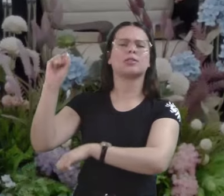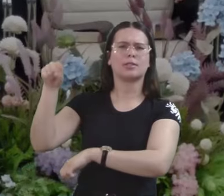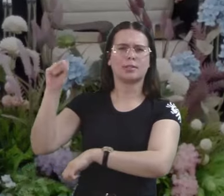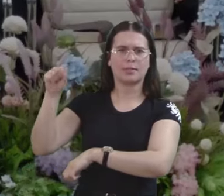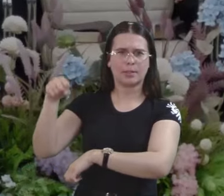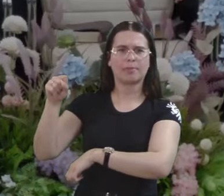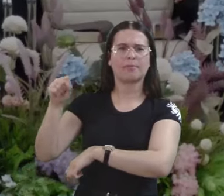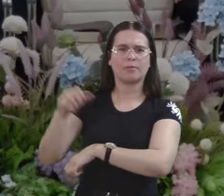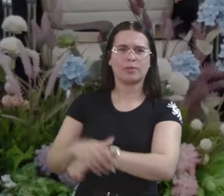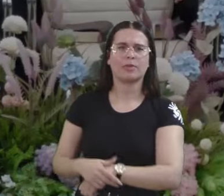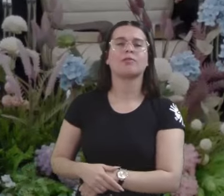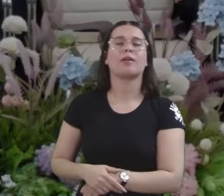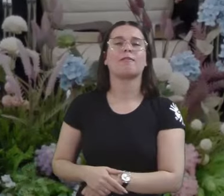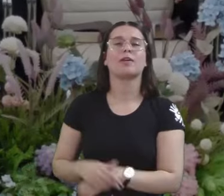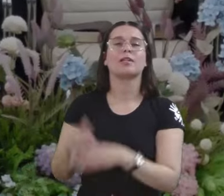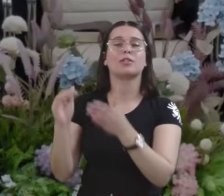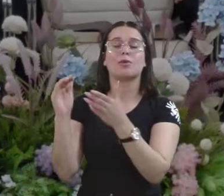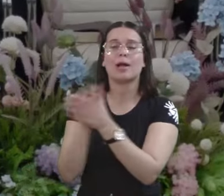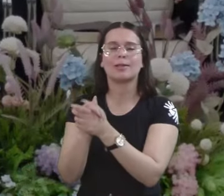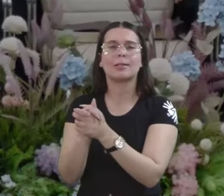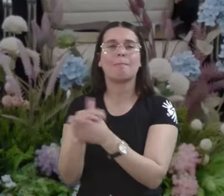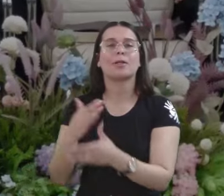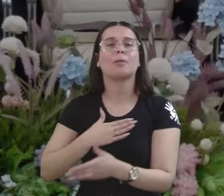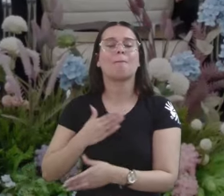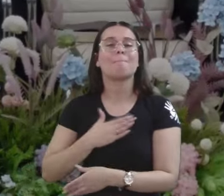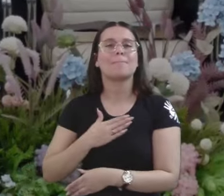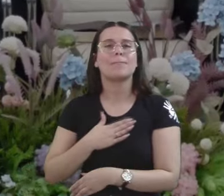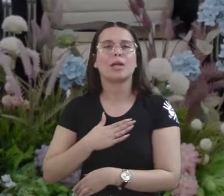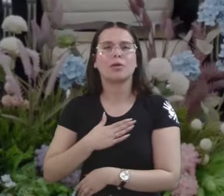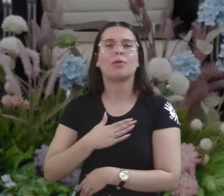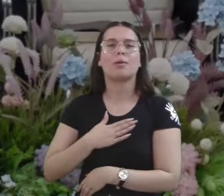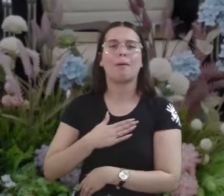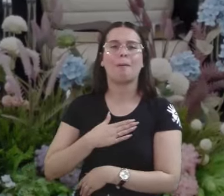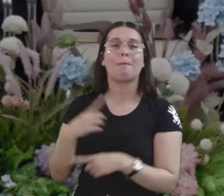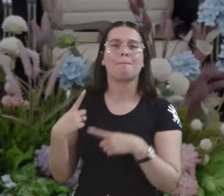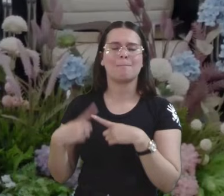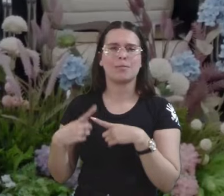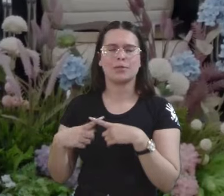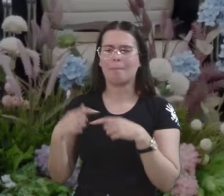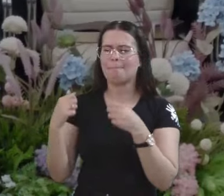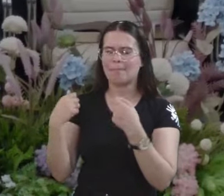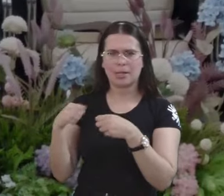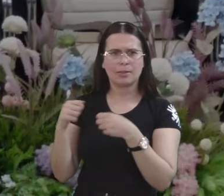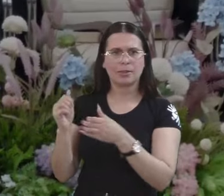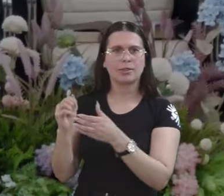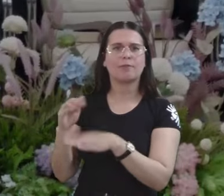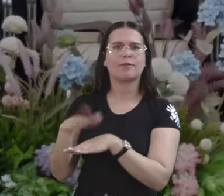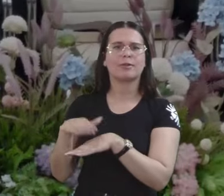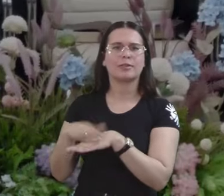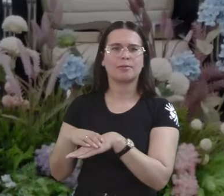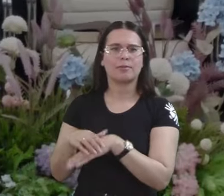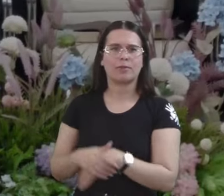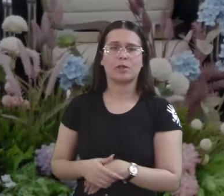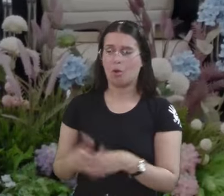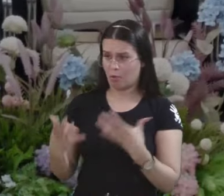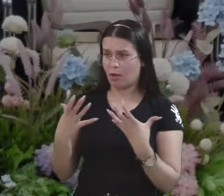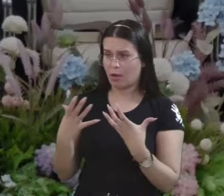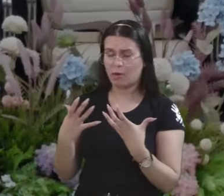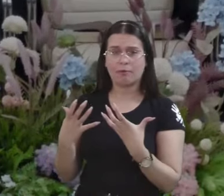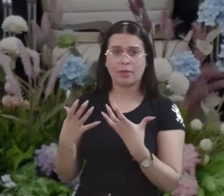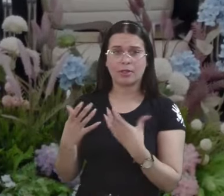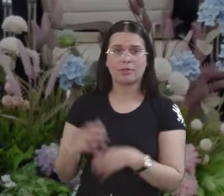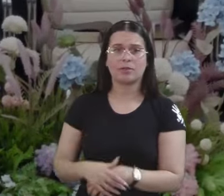fazer o meu casamento, porque a lei te obriga, pode vir. Pode vir que eu faço seu casamento. Agora eu quero ver você andar da